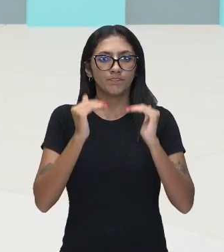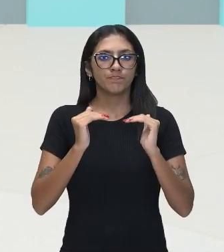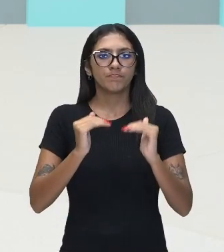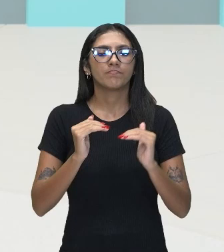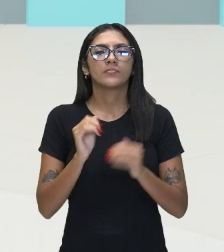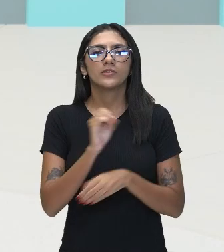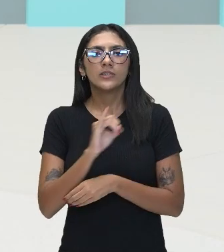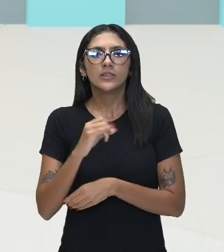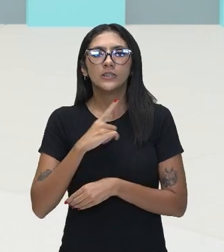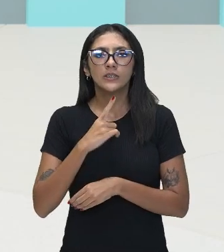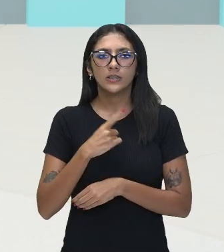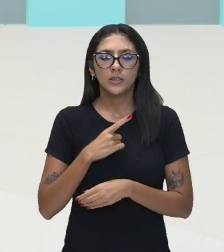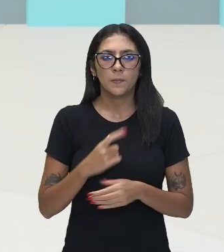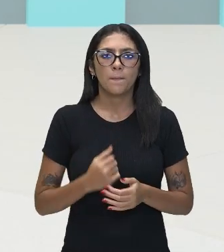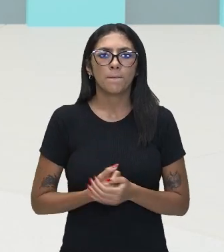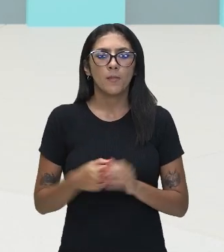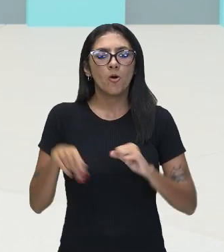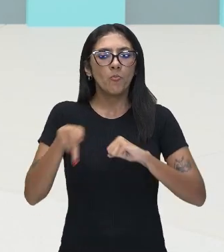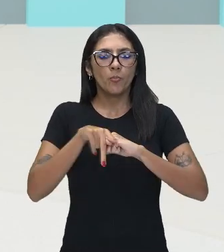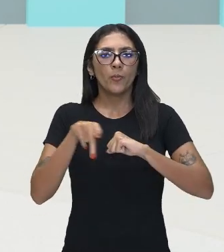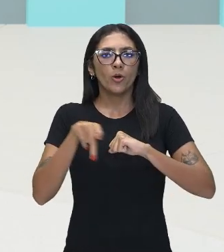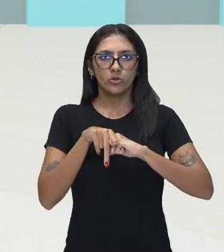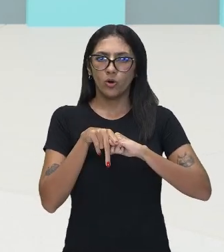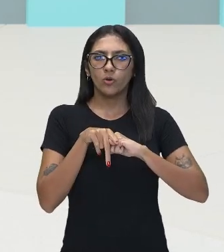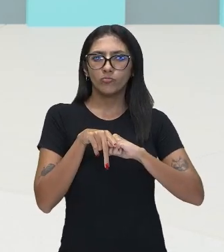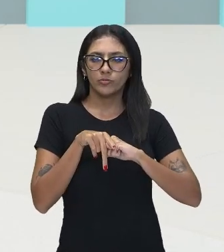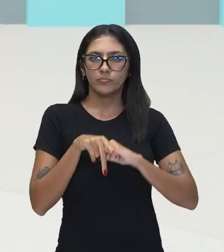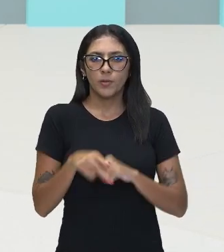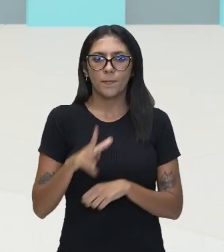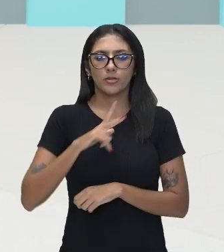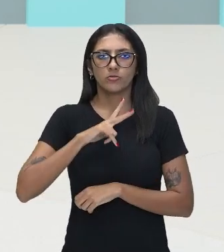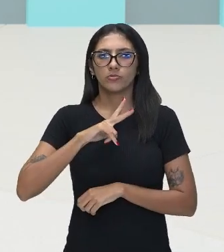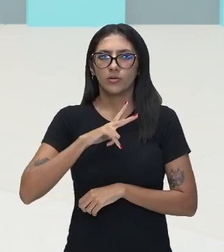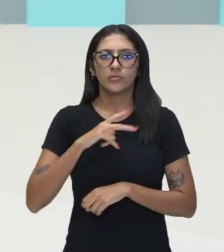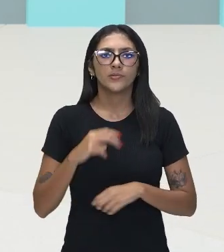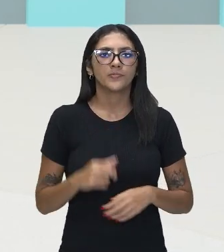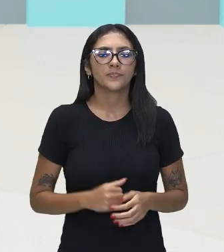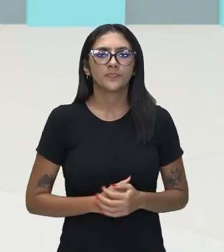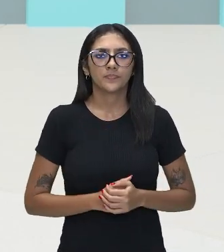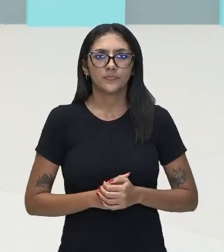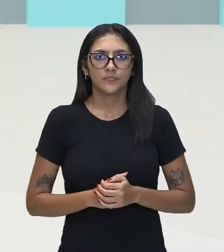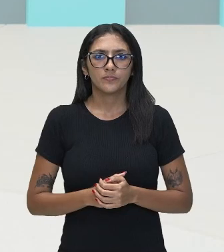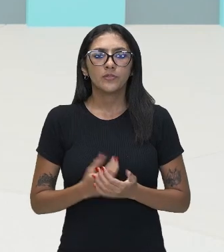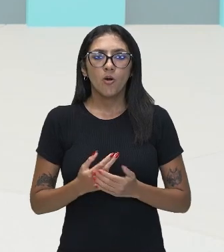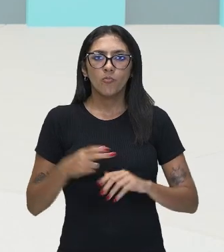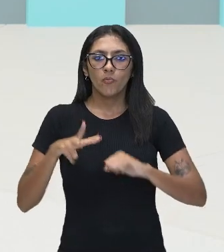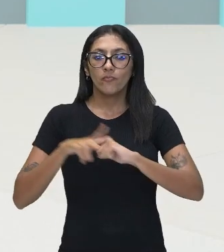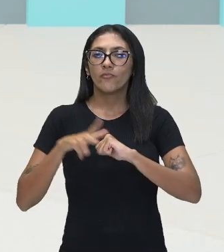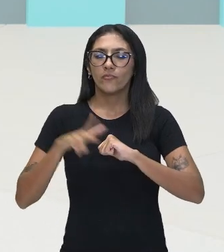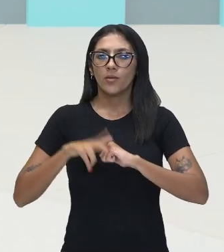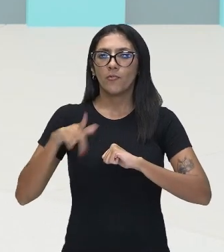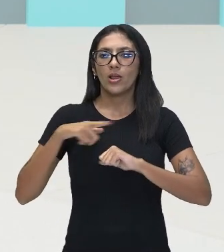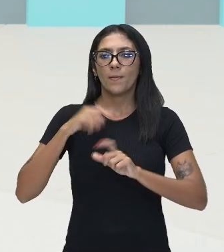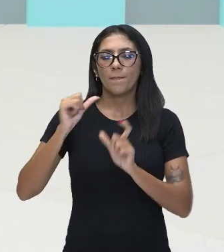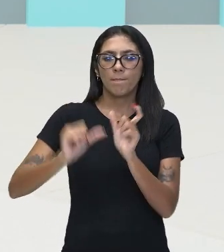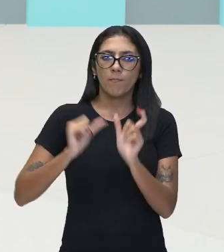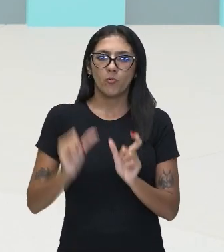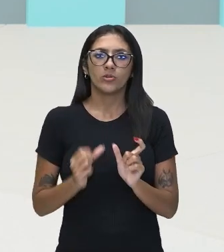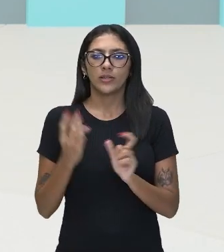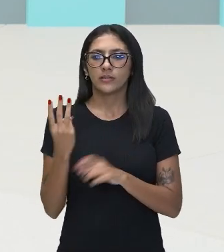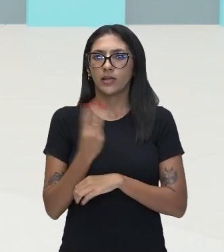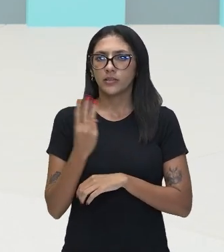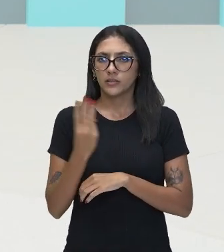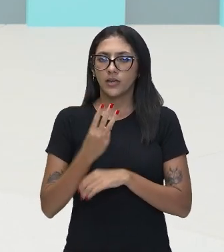representado por um pronome de tratamento, nesse caso, o verbo vai ficar na terceira pessoa do